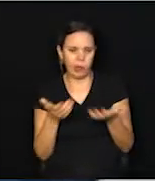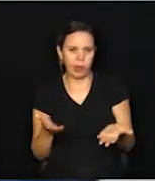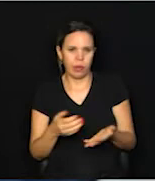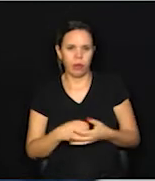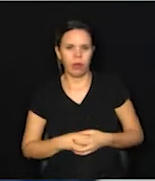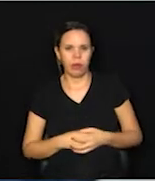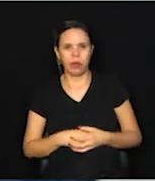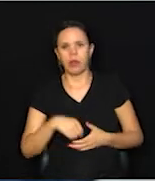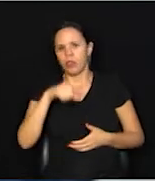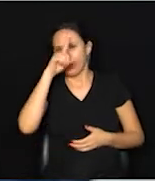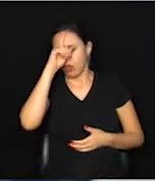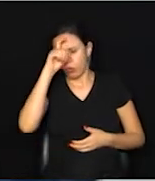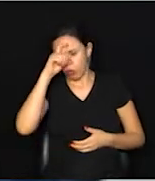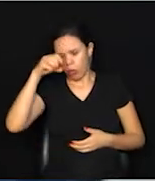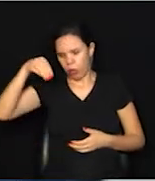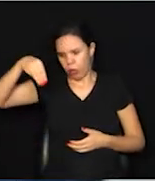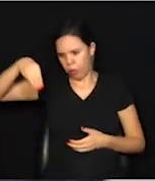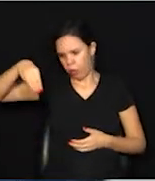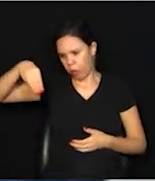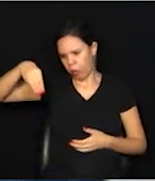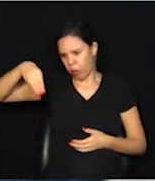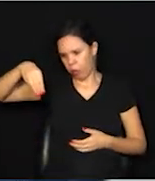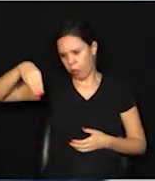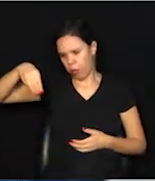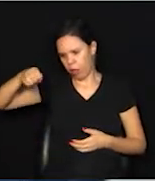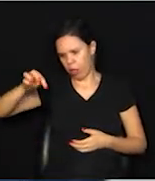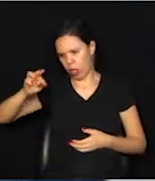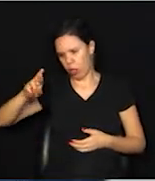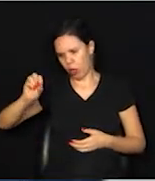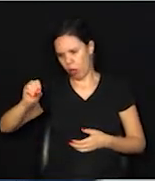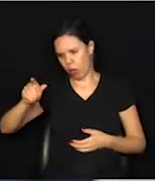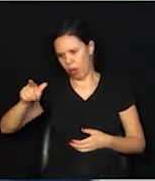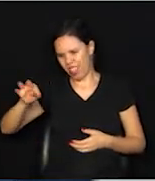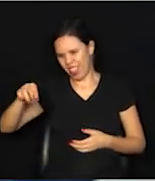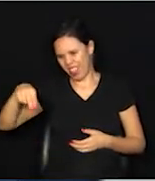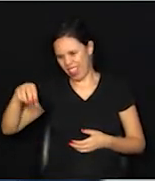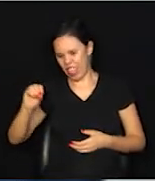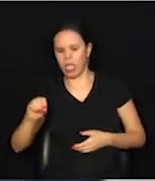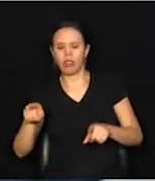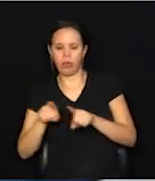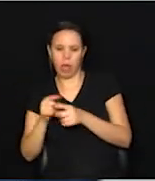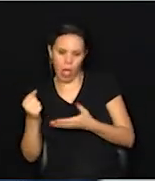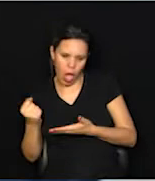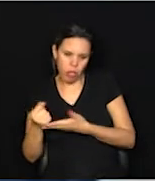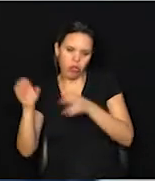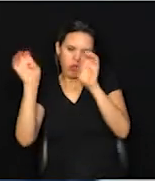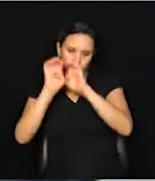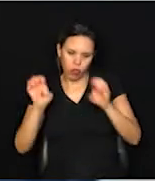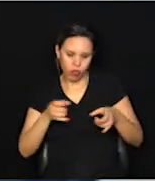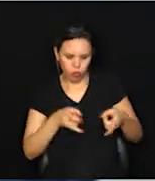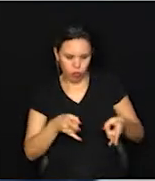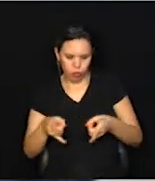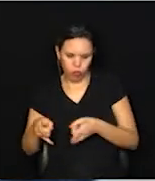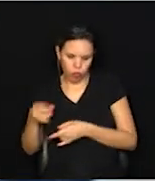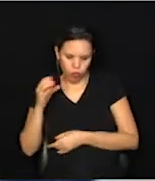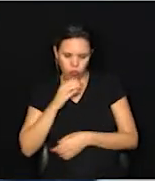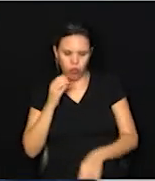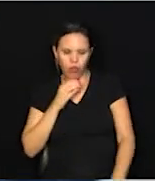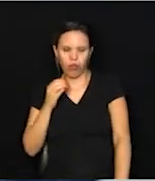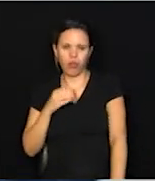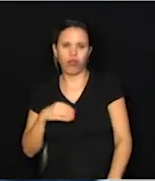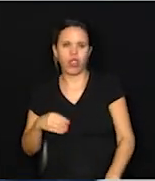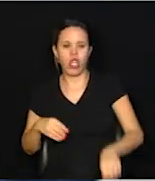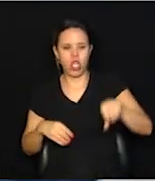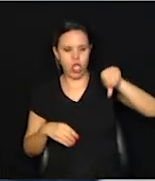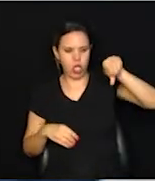o Hospital Metropolitano, ele nos ajudou com o gripário, com a estrutura de internação imediata e com